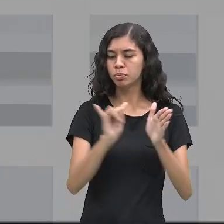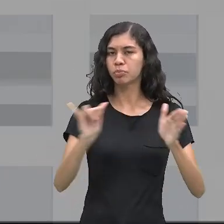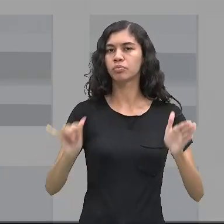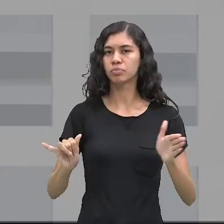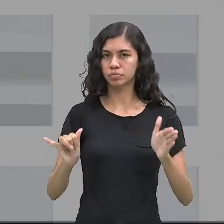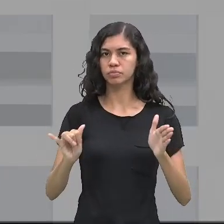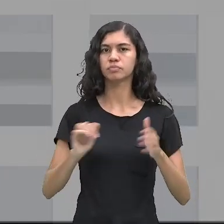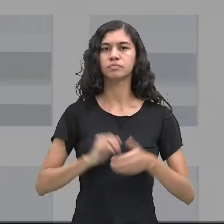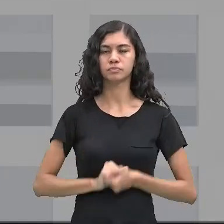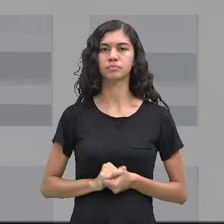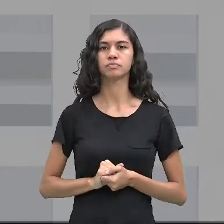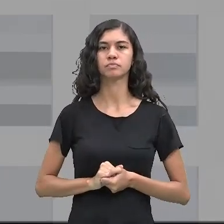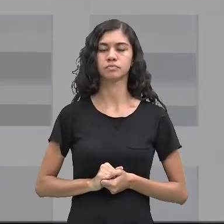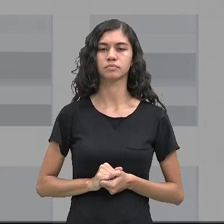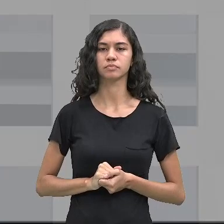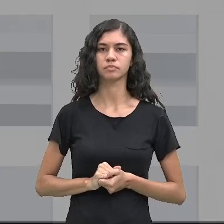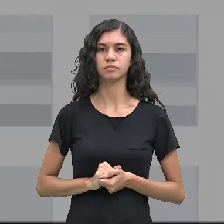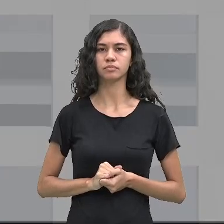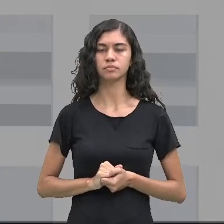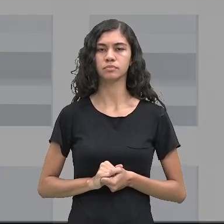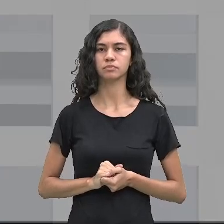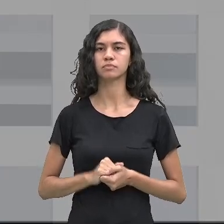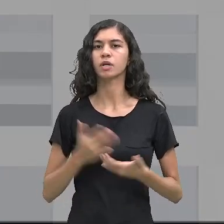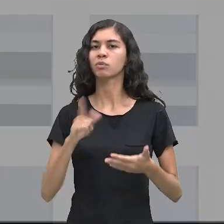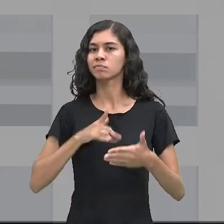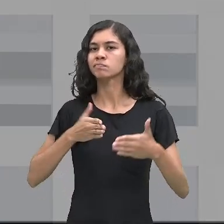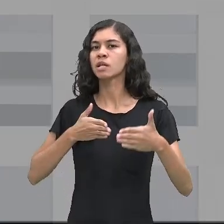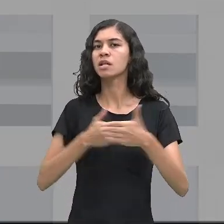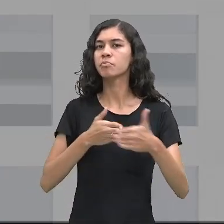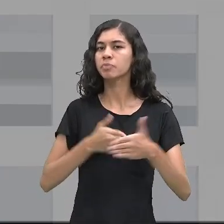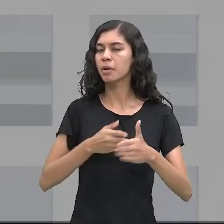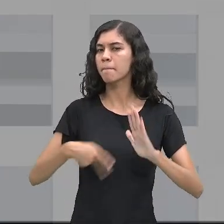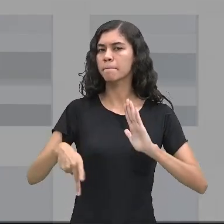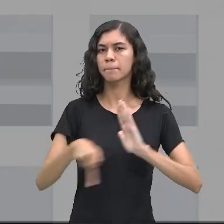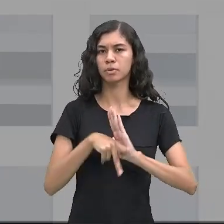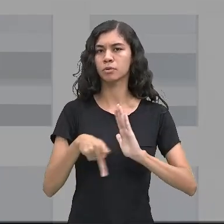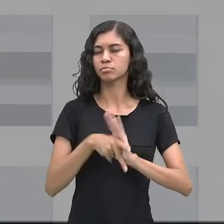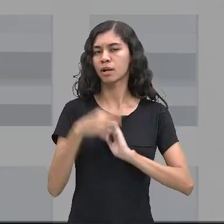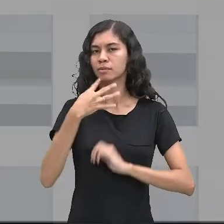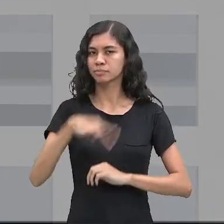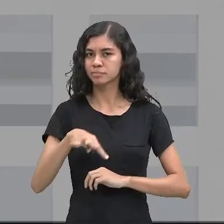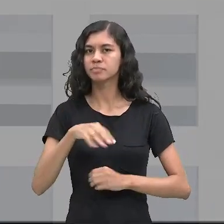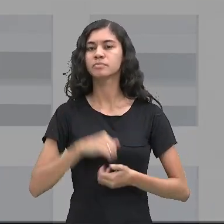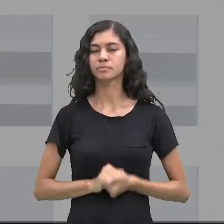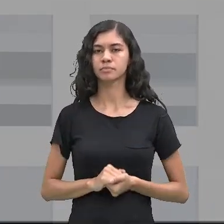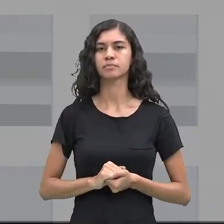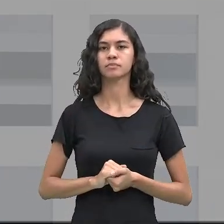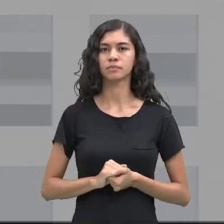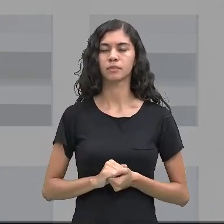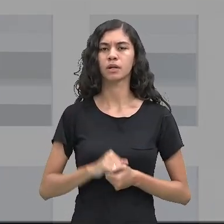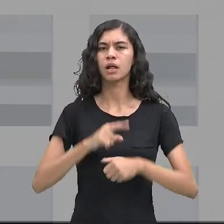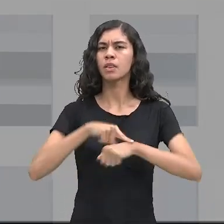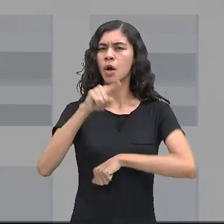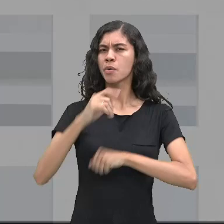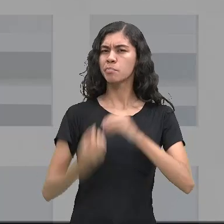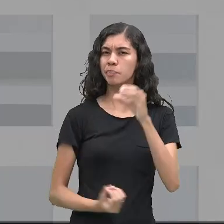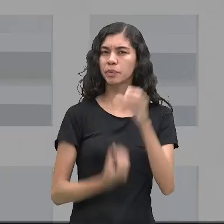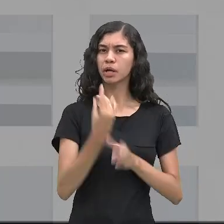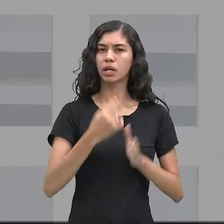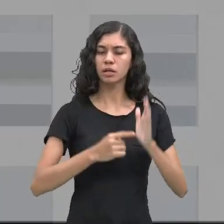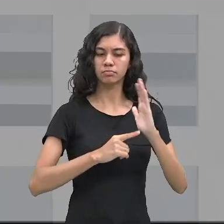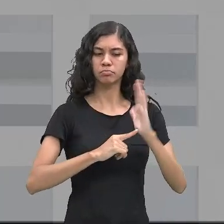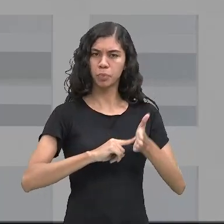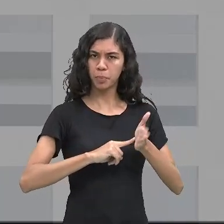no nosso circuito. Ou seja, isso é uma limitação que a própria natureza colocou. Por quê? Na hora que a gente constrói um gerador, ele é